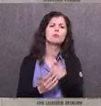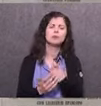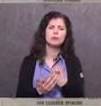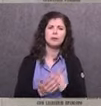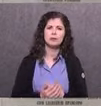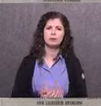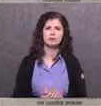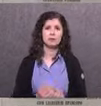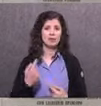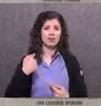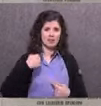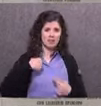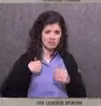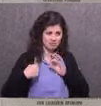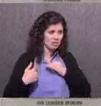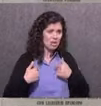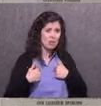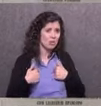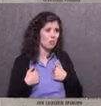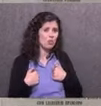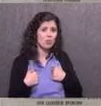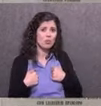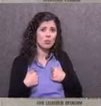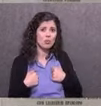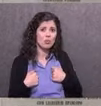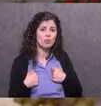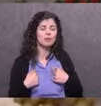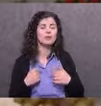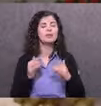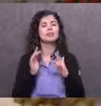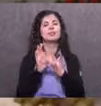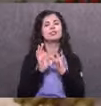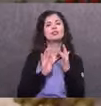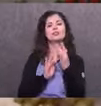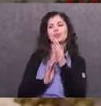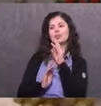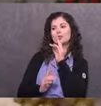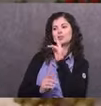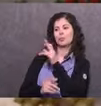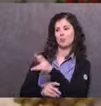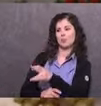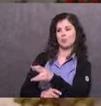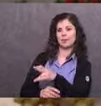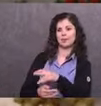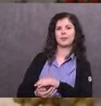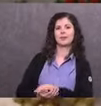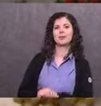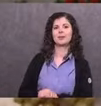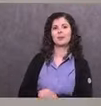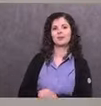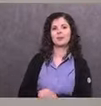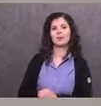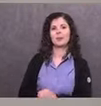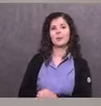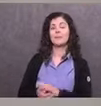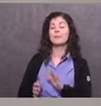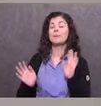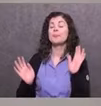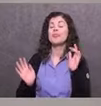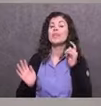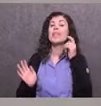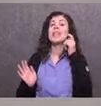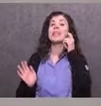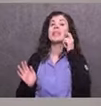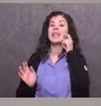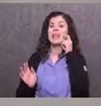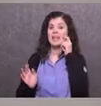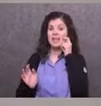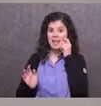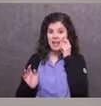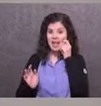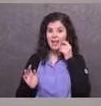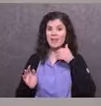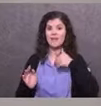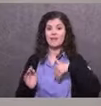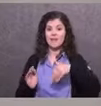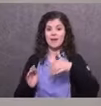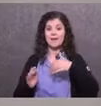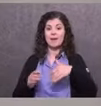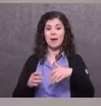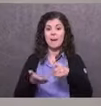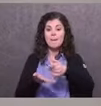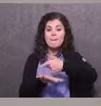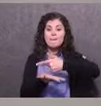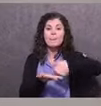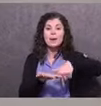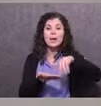serei eu, Senhor? Jesus respondeu: aquele que meteu comigo a mão no